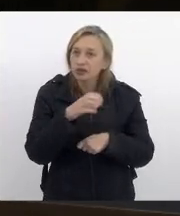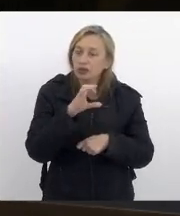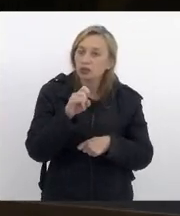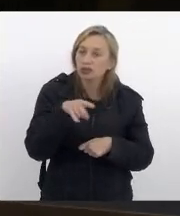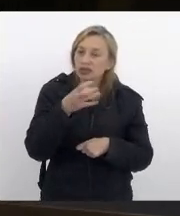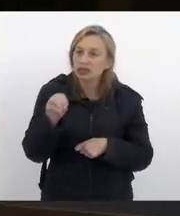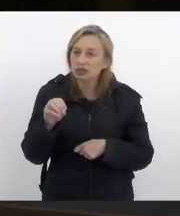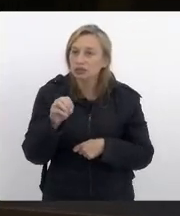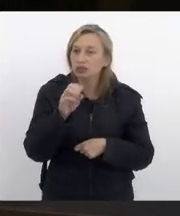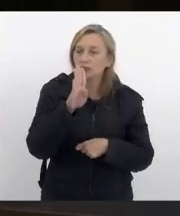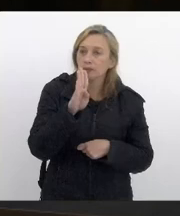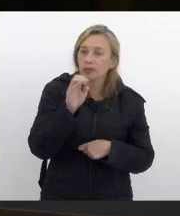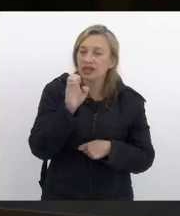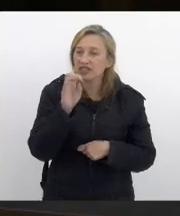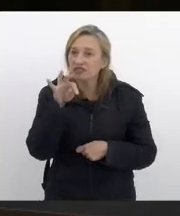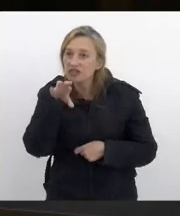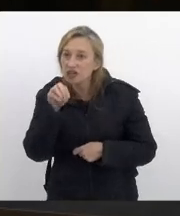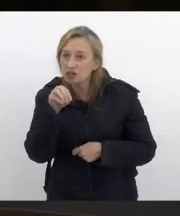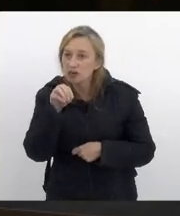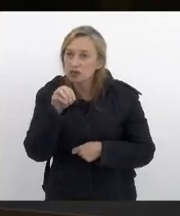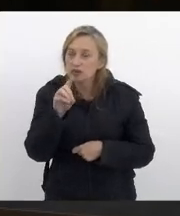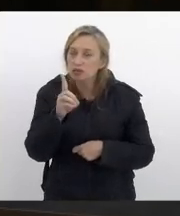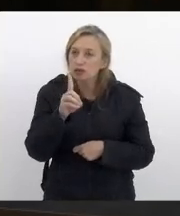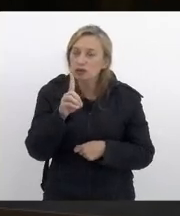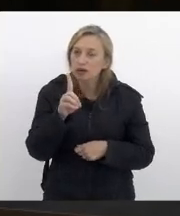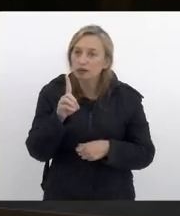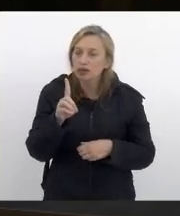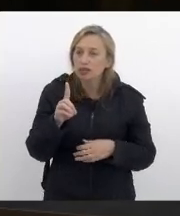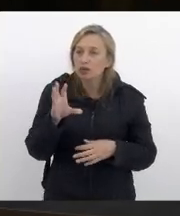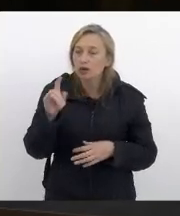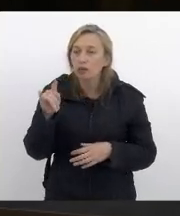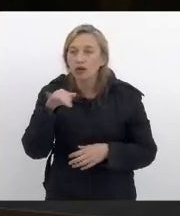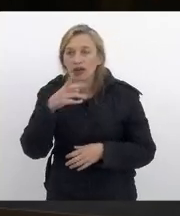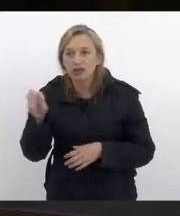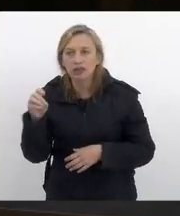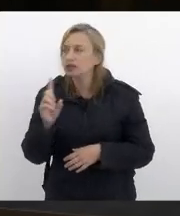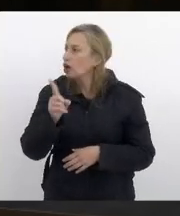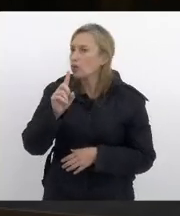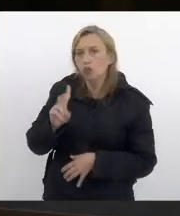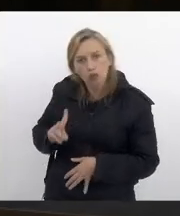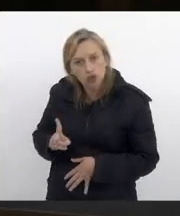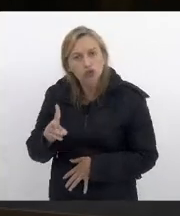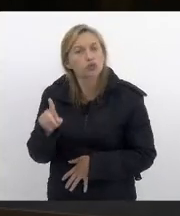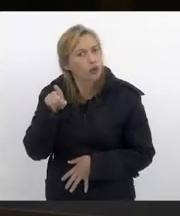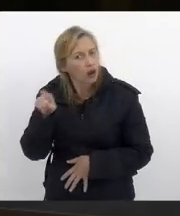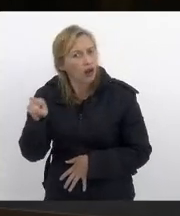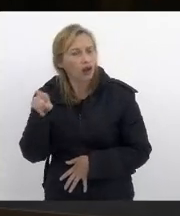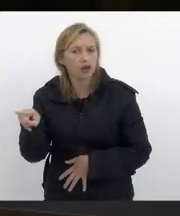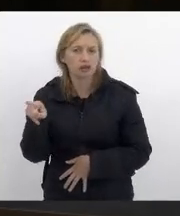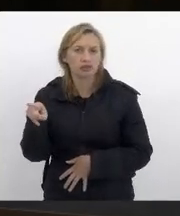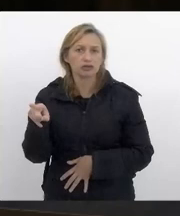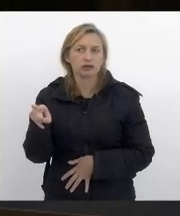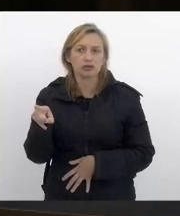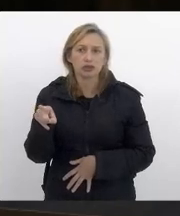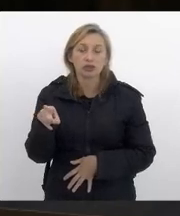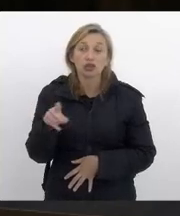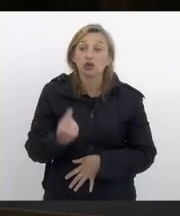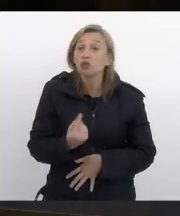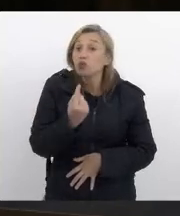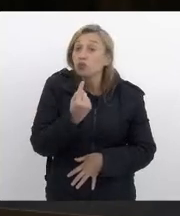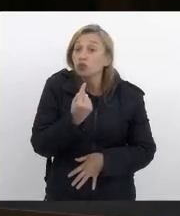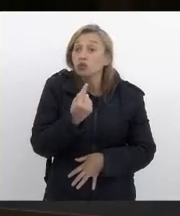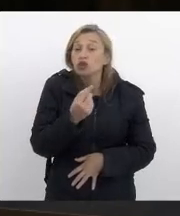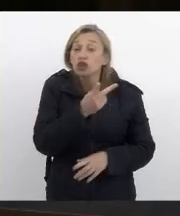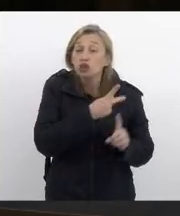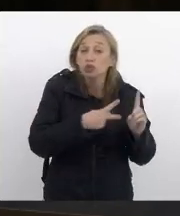do benefício não vai ser mais das corporações, continua nas corporações. Tá? A única coisa que o